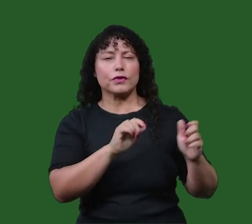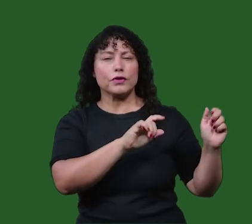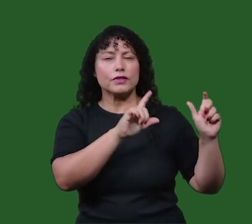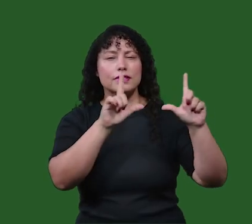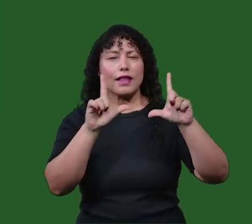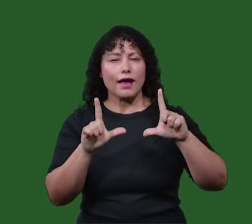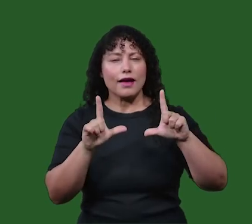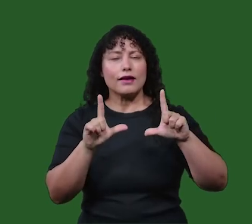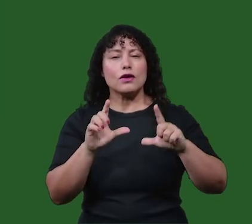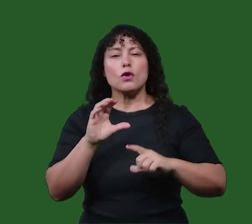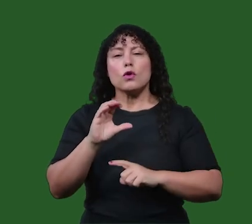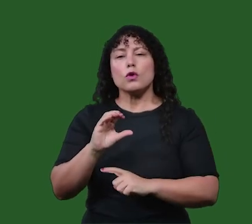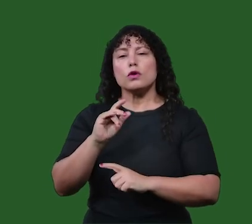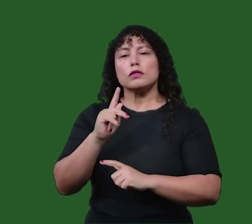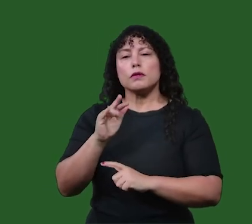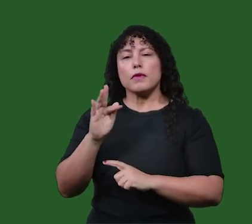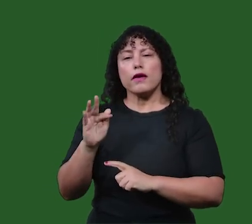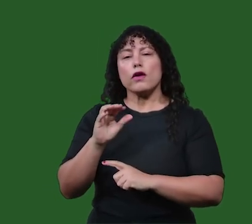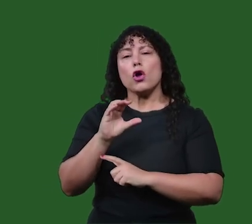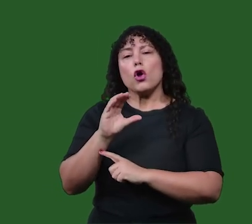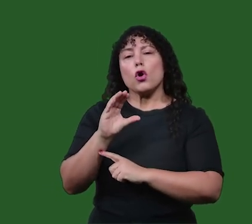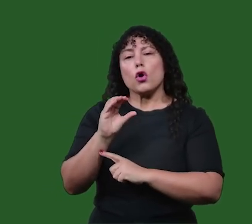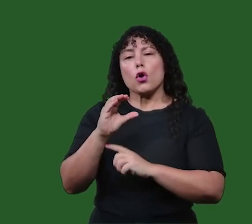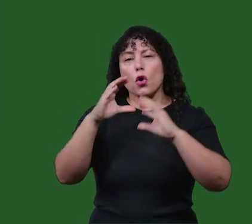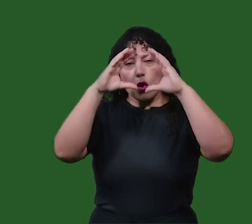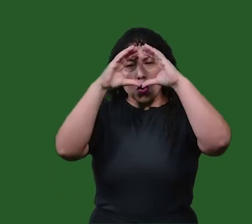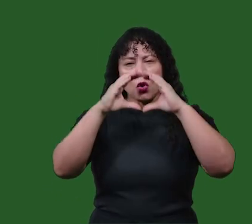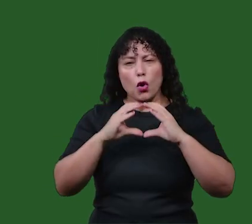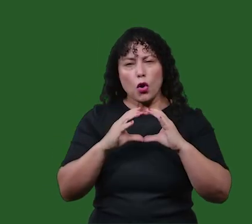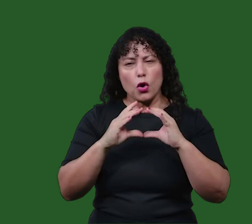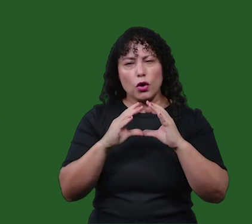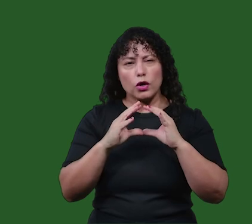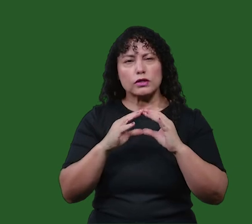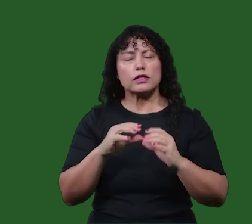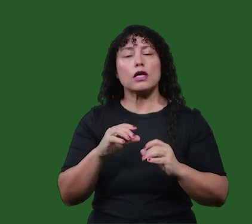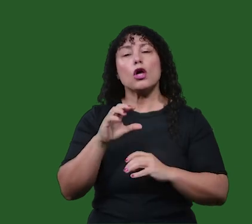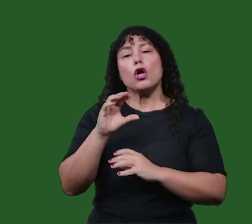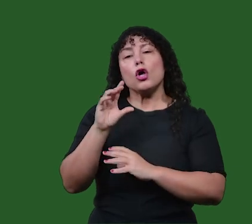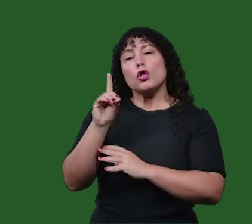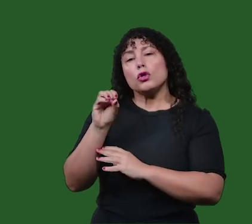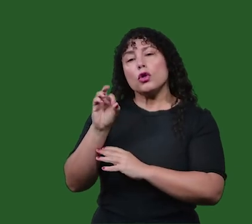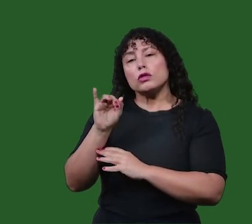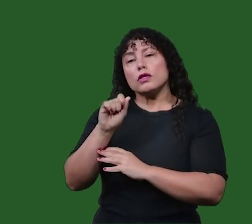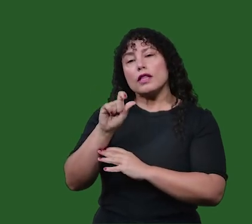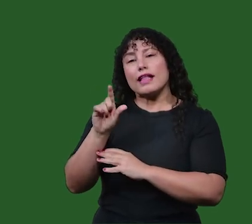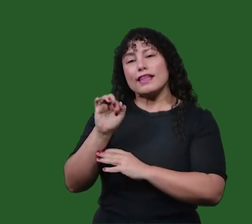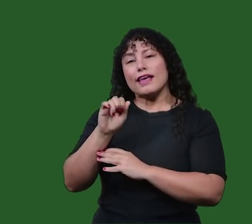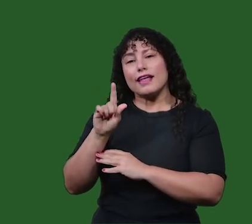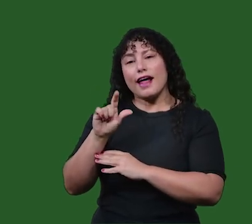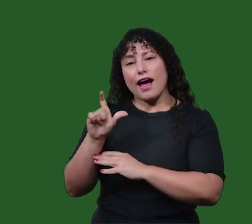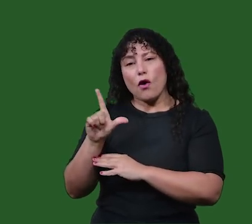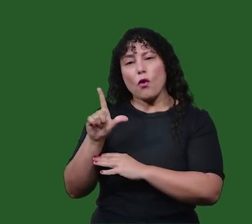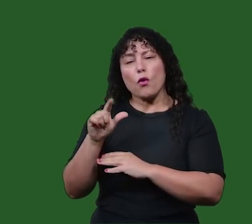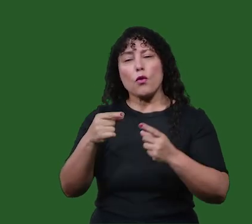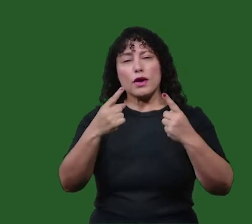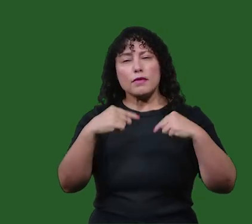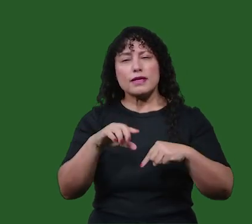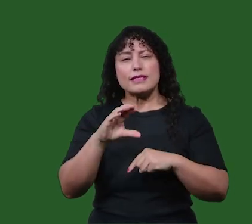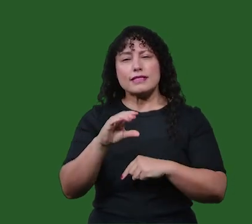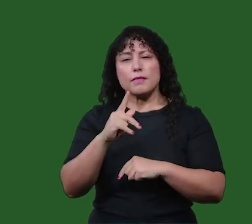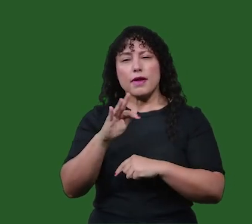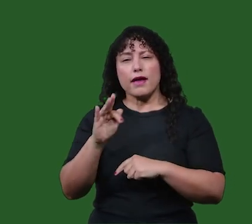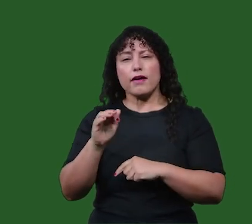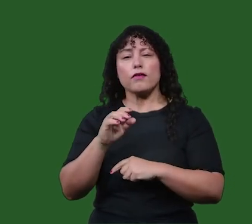slide, né, o CPF, córtex pré-frontal dorsolateral, tá vendo em cima? E embaixo